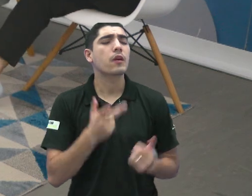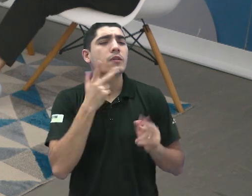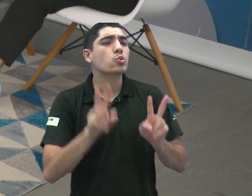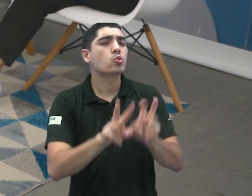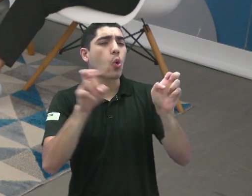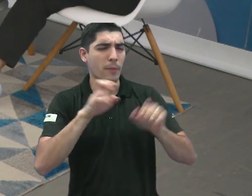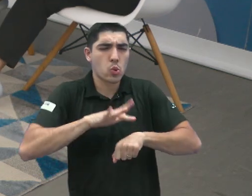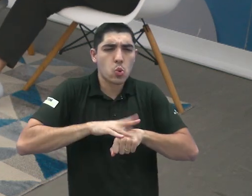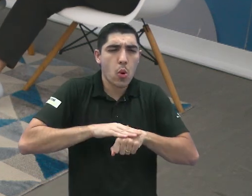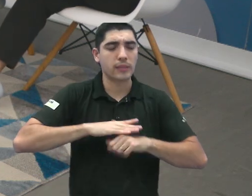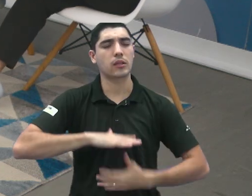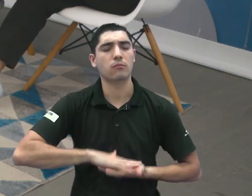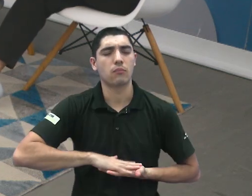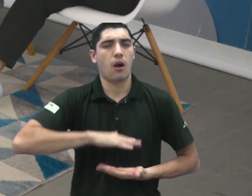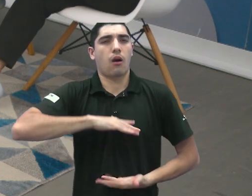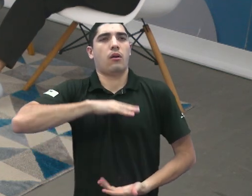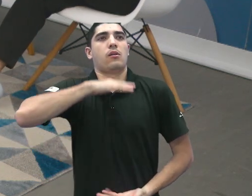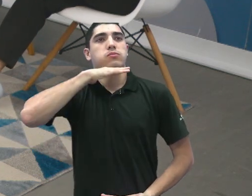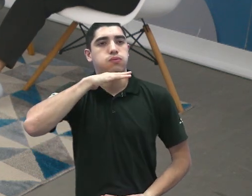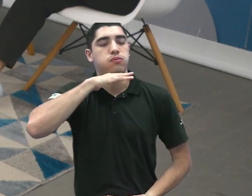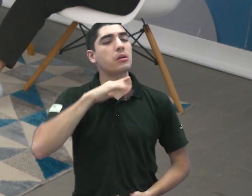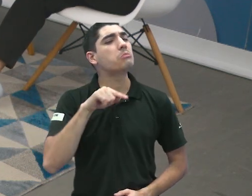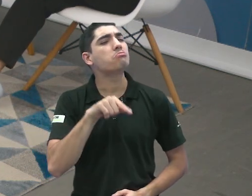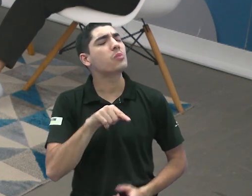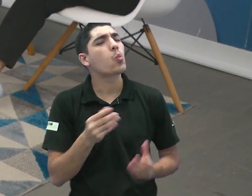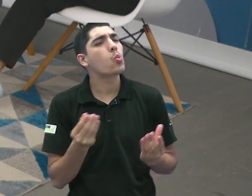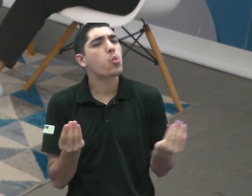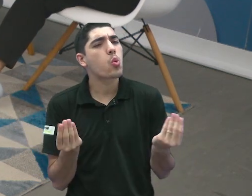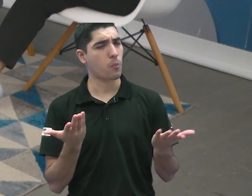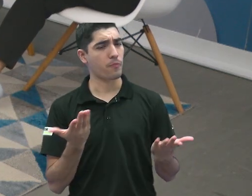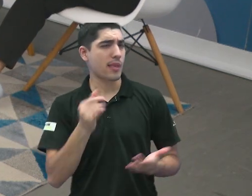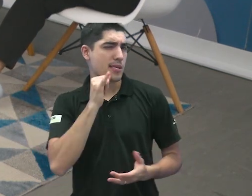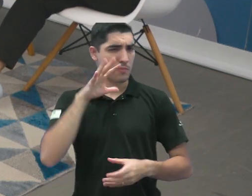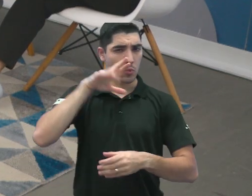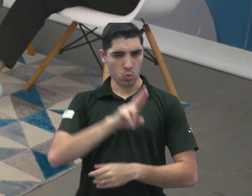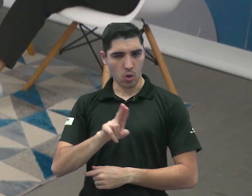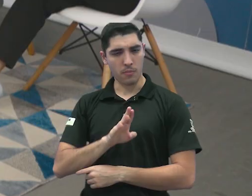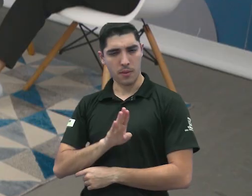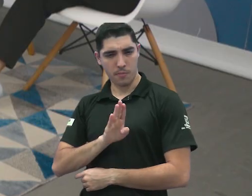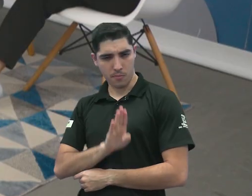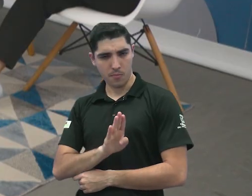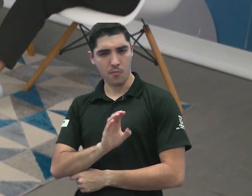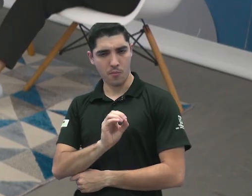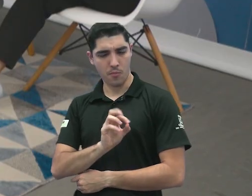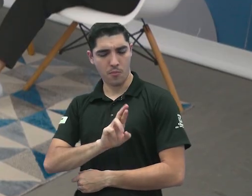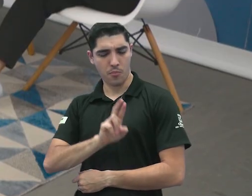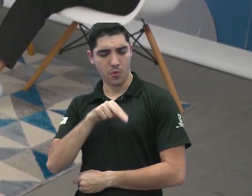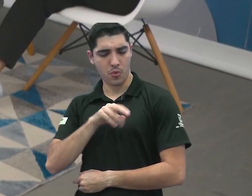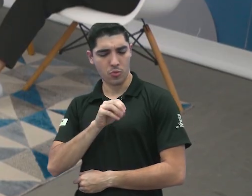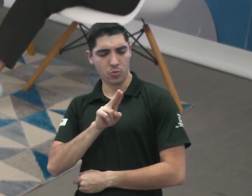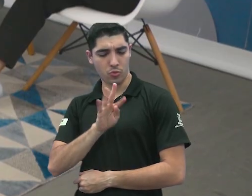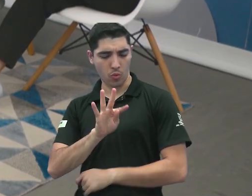burnout, começando com você, como é que está essa questão, né, dentro das empresas, a questão mental